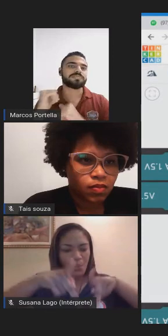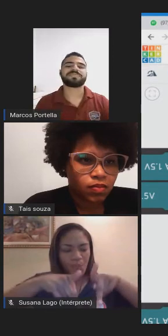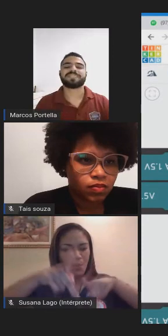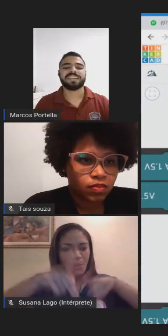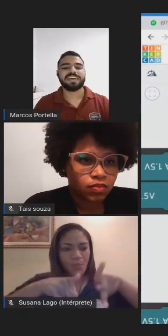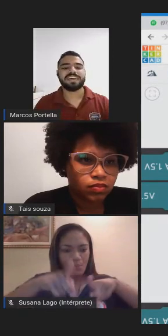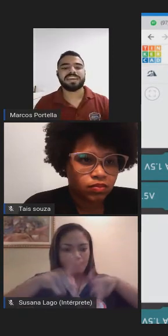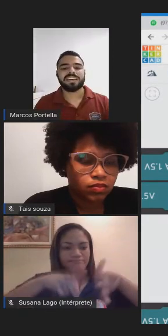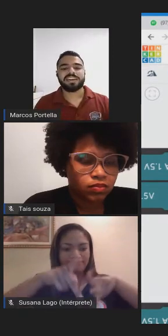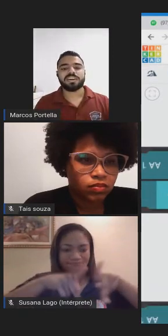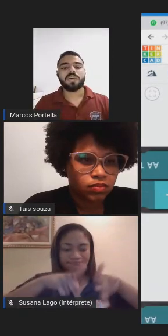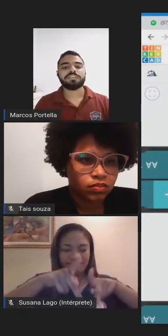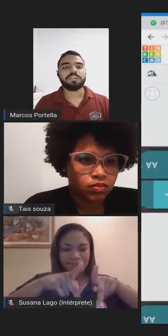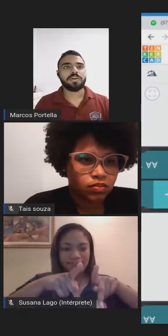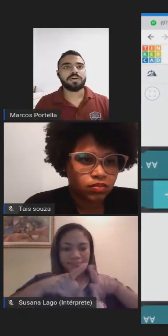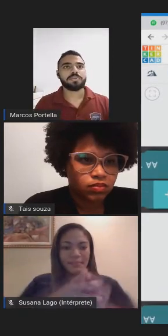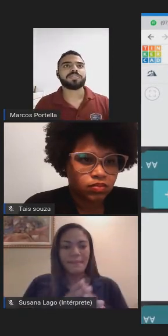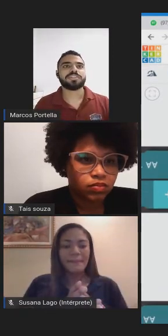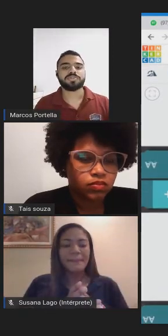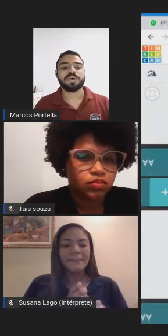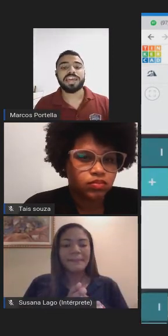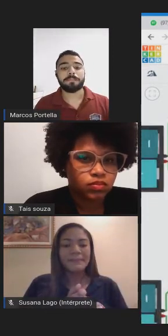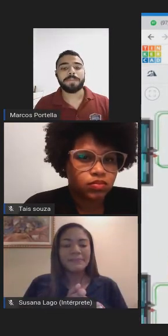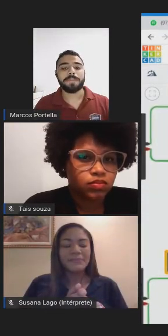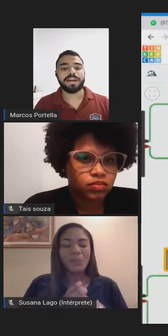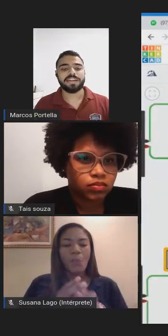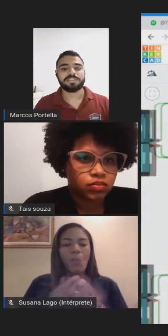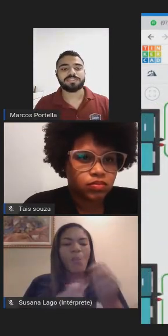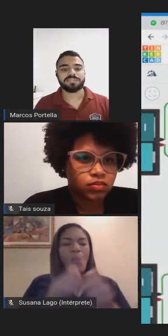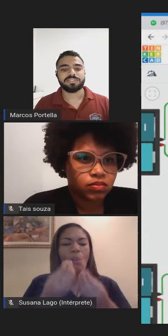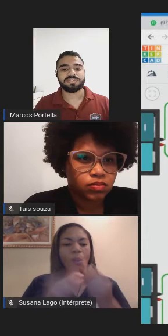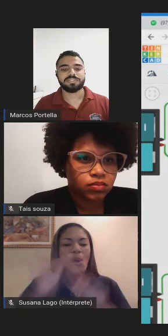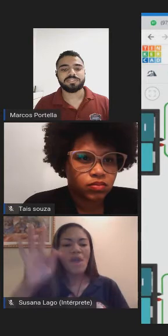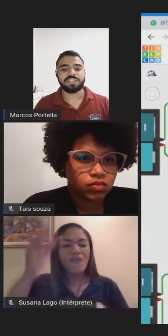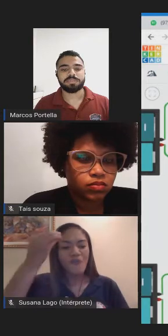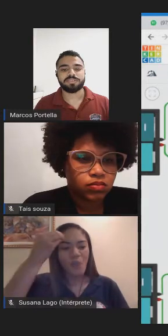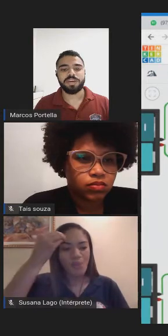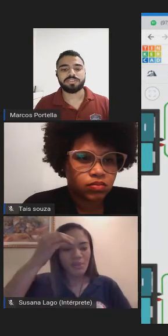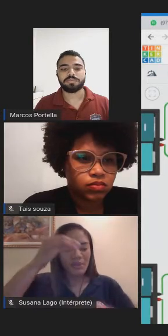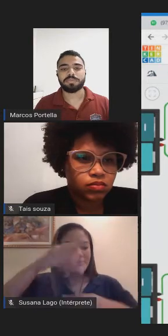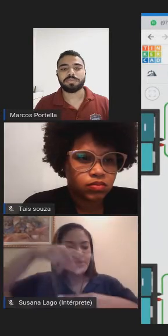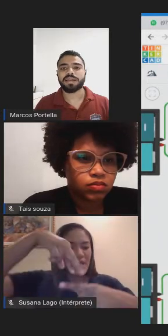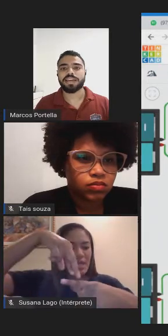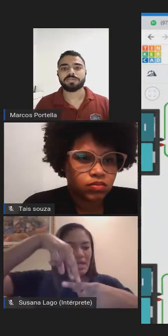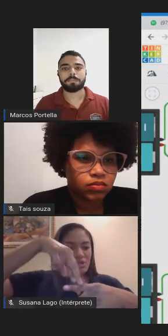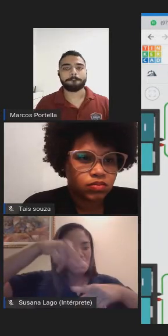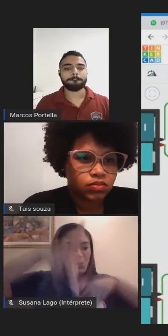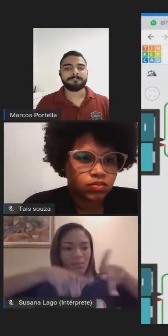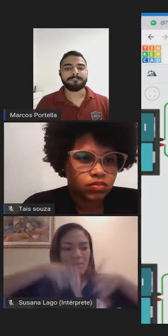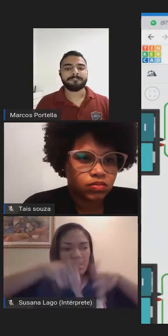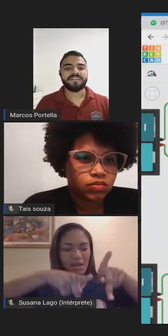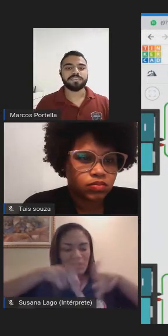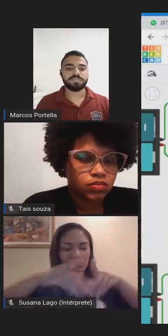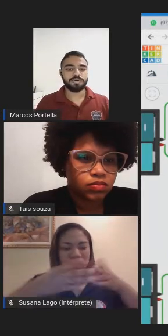vídeo. Qual é a fórmula do resistor em paralelo? Simples. O resistor em paralelo,